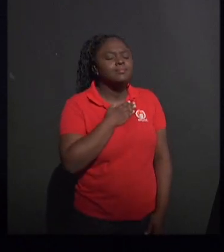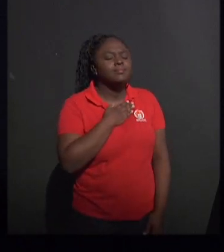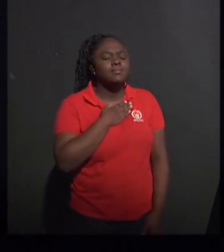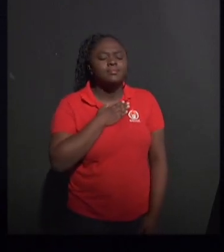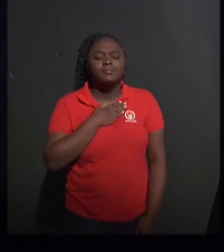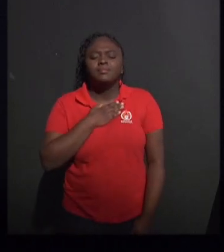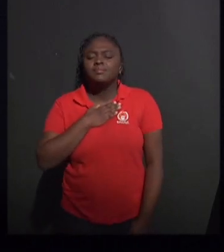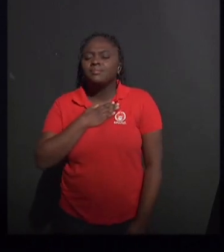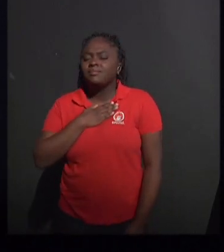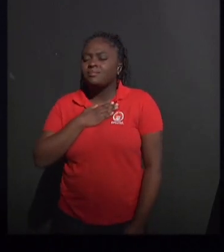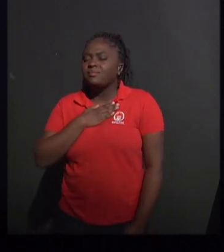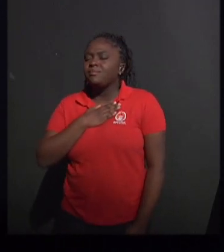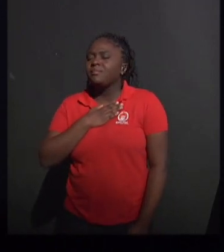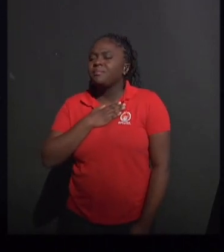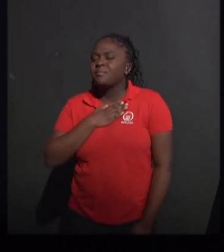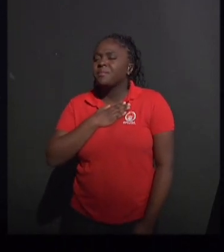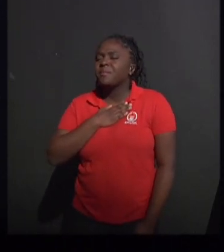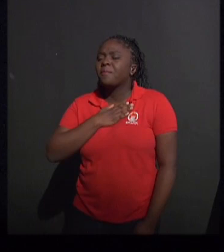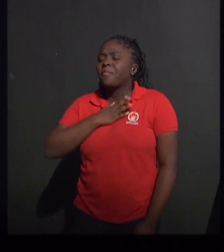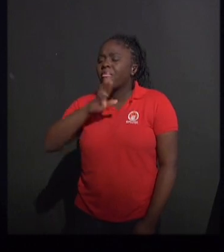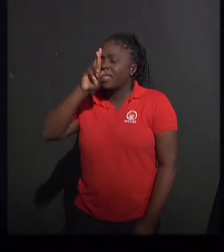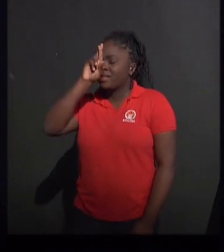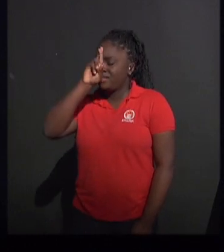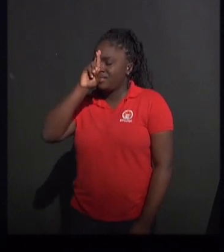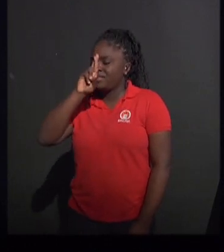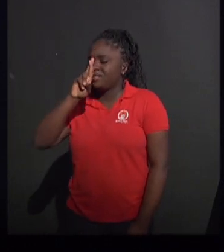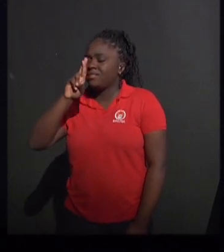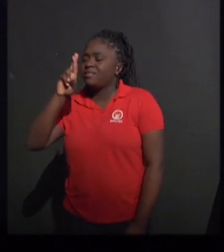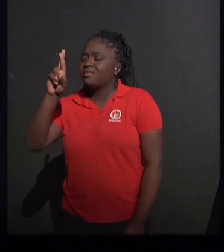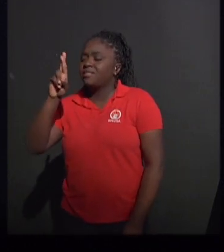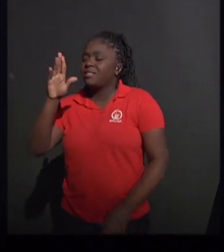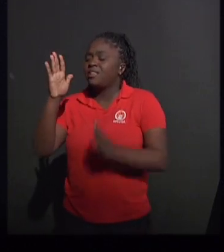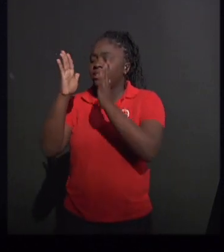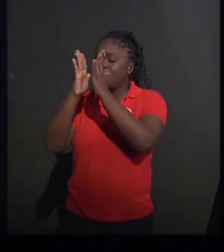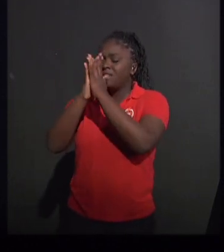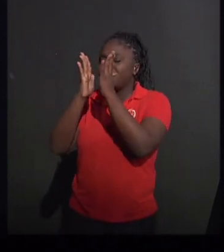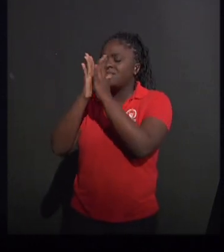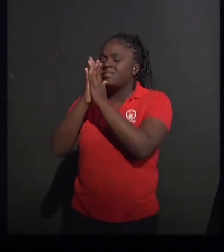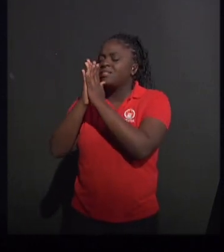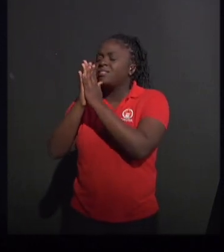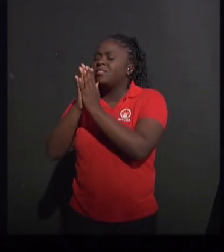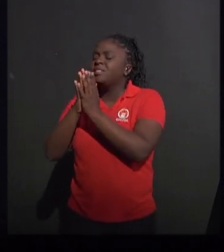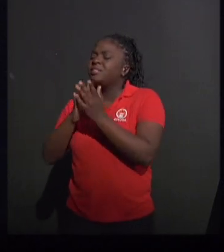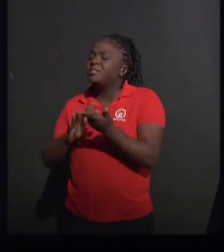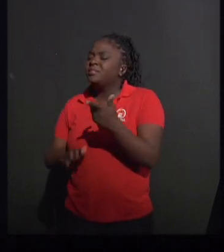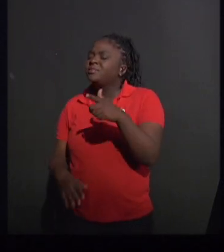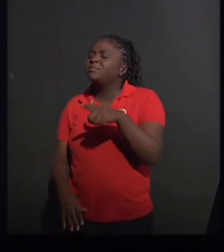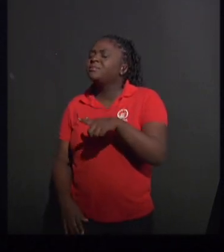Mais uma vez clamamos,